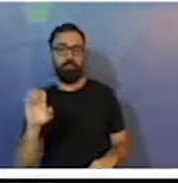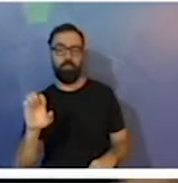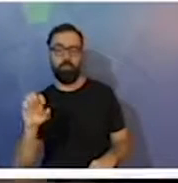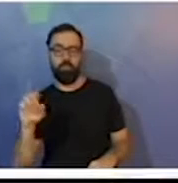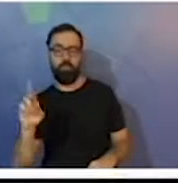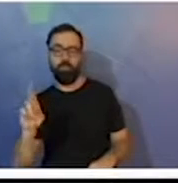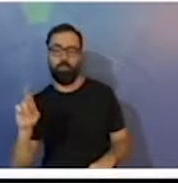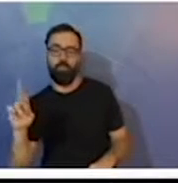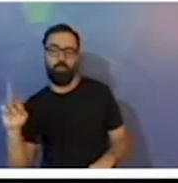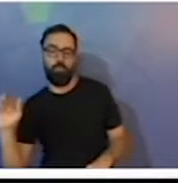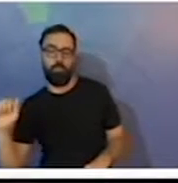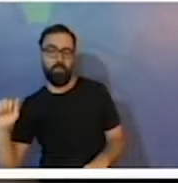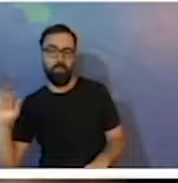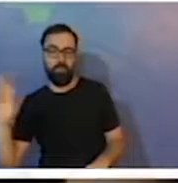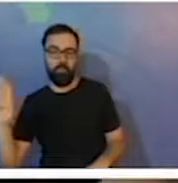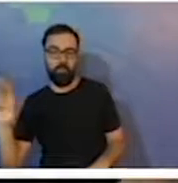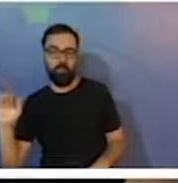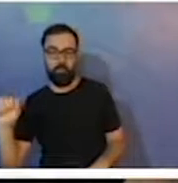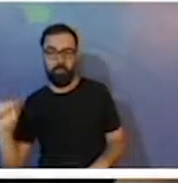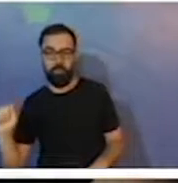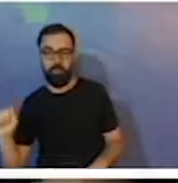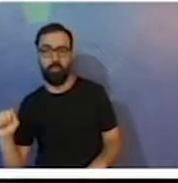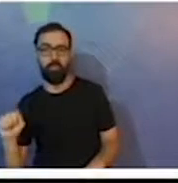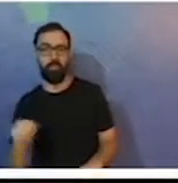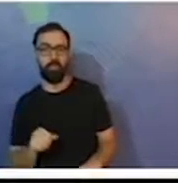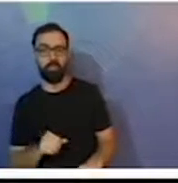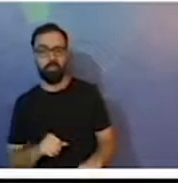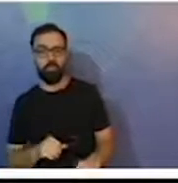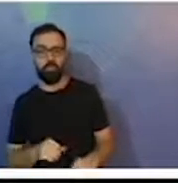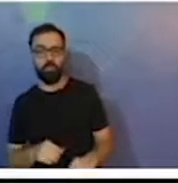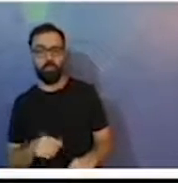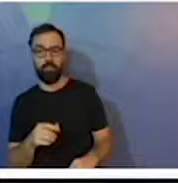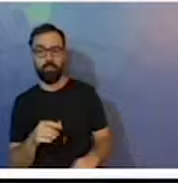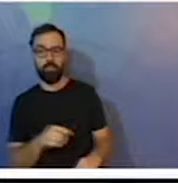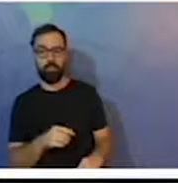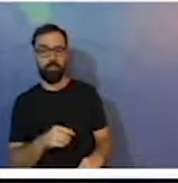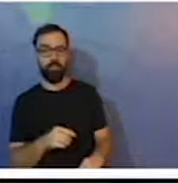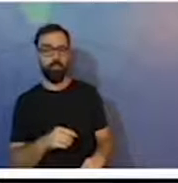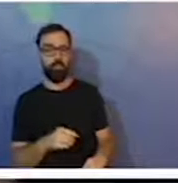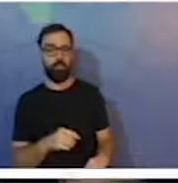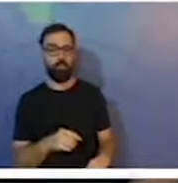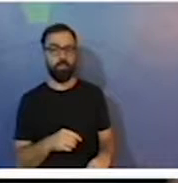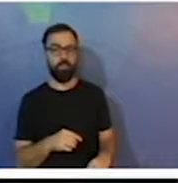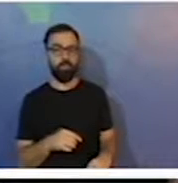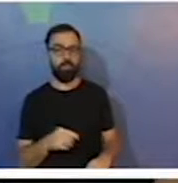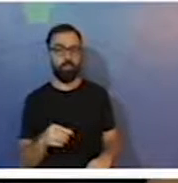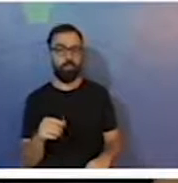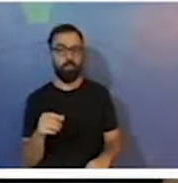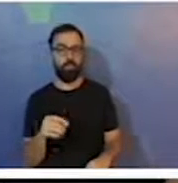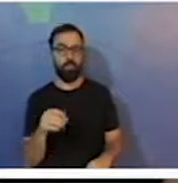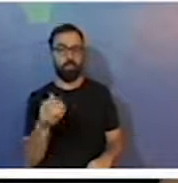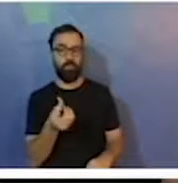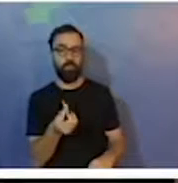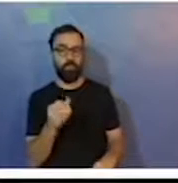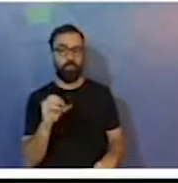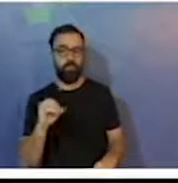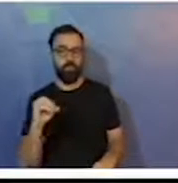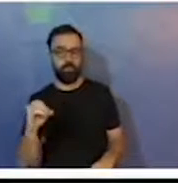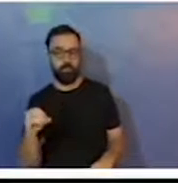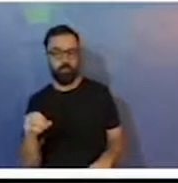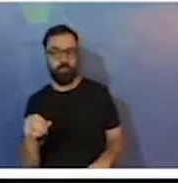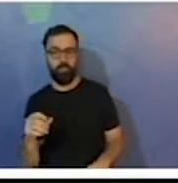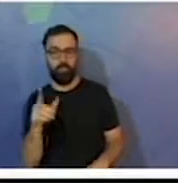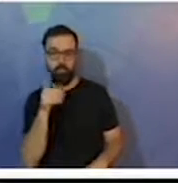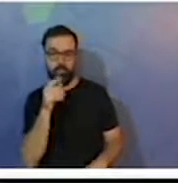de Açúcar agora modo de preparo em alguns lugares eles vão achar modo de fazer limpe e